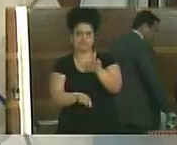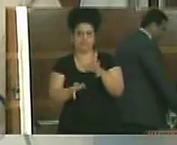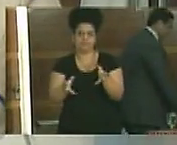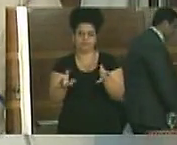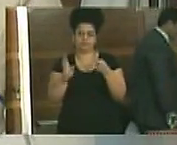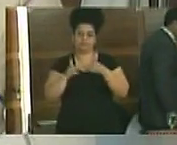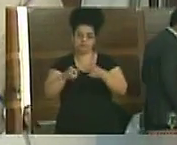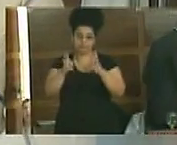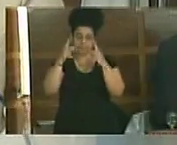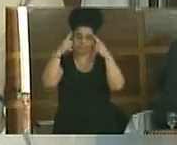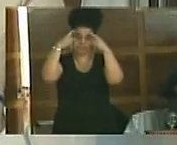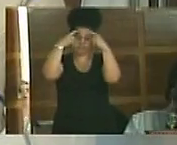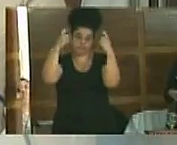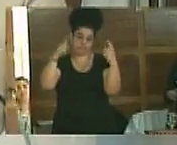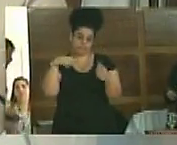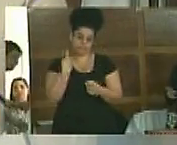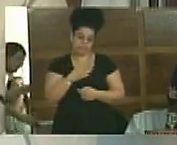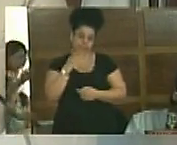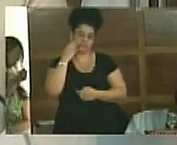violência continua